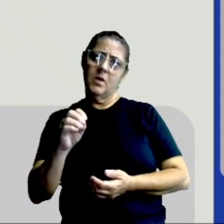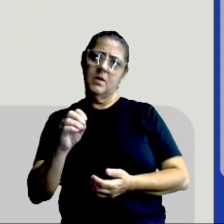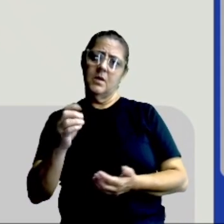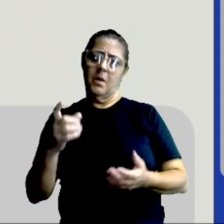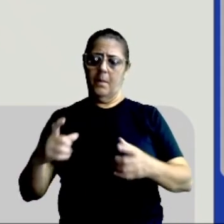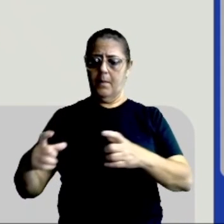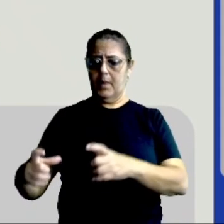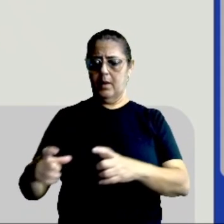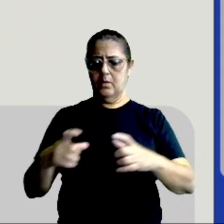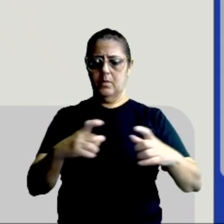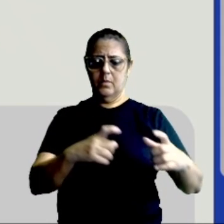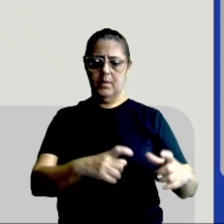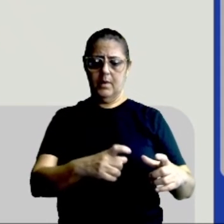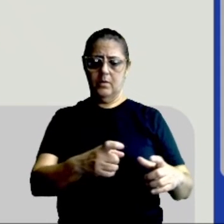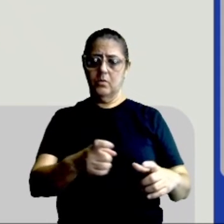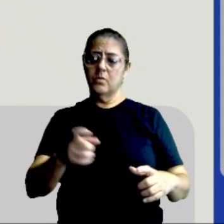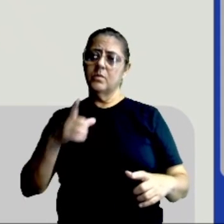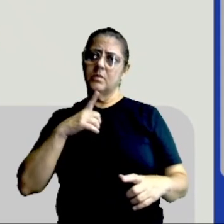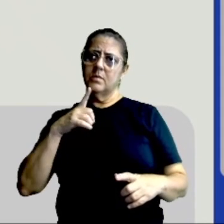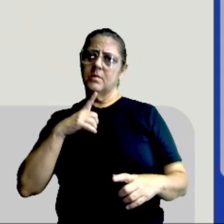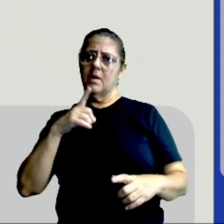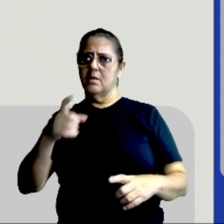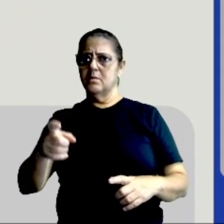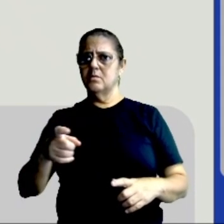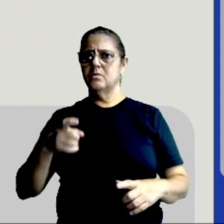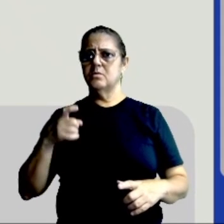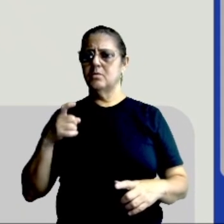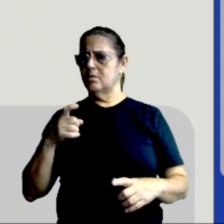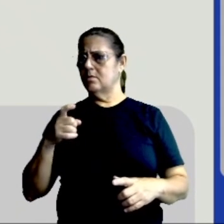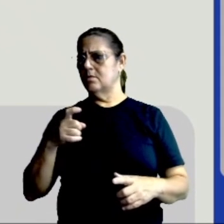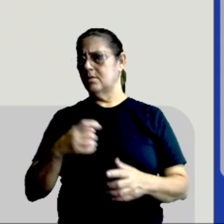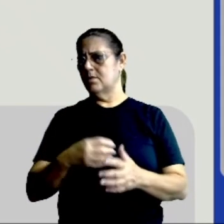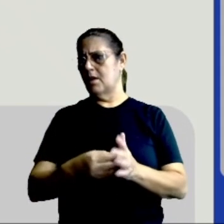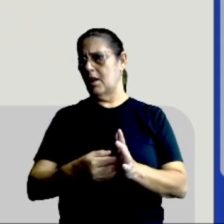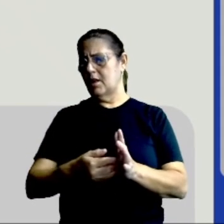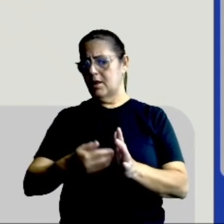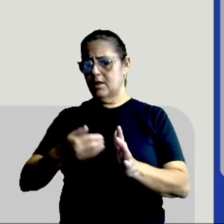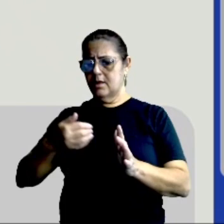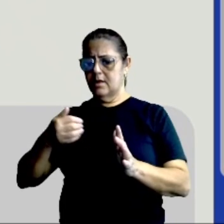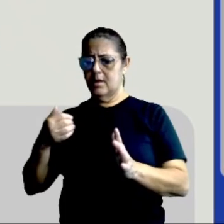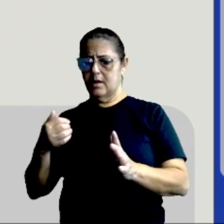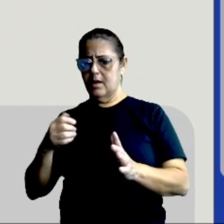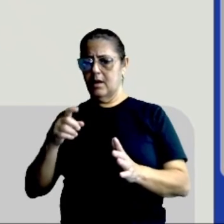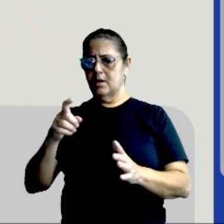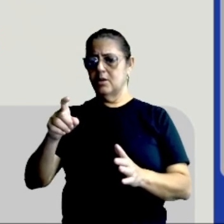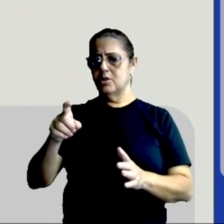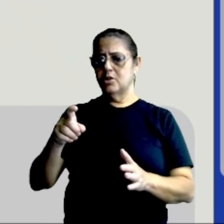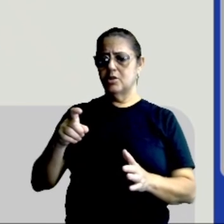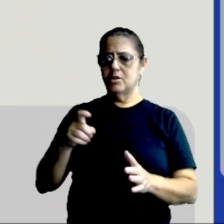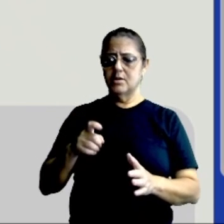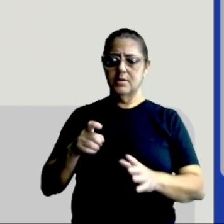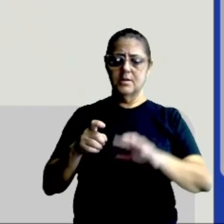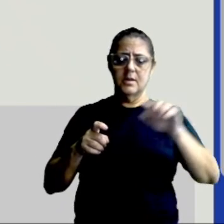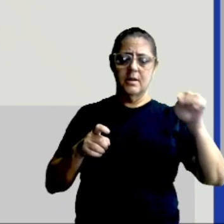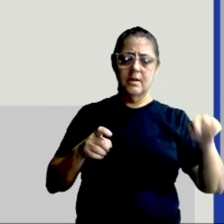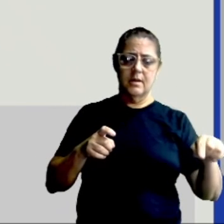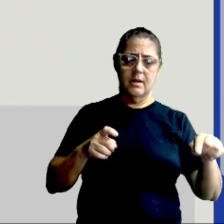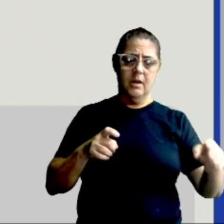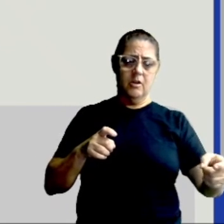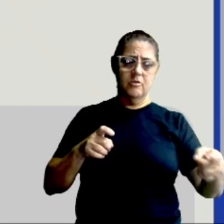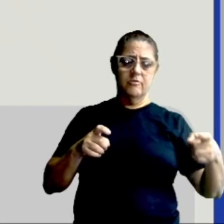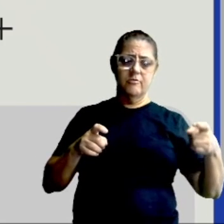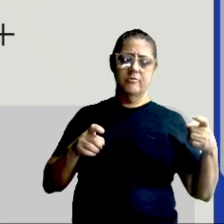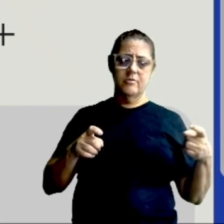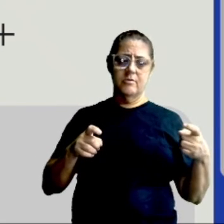dois pratos um peso de x, então a gente tira, ó, um peso de x de cada lado, foi o que eu fiz aqui. Tirei um